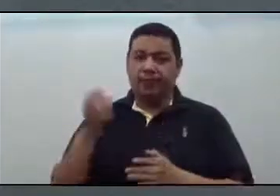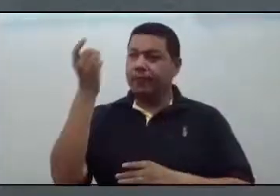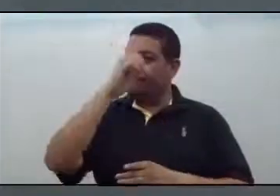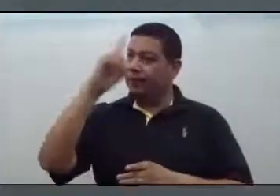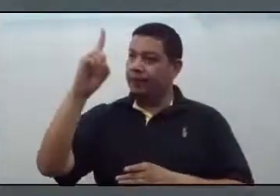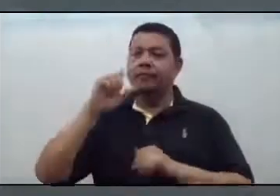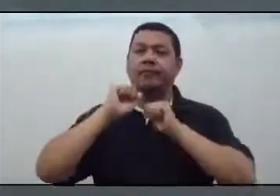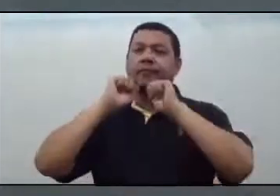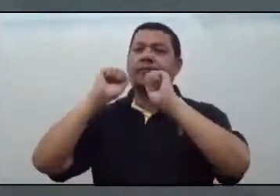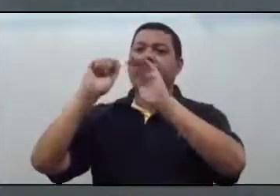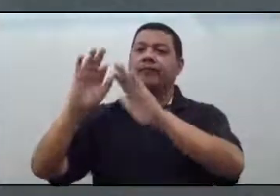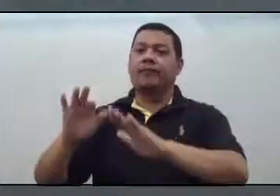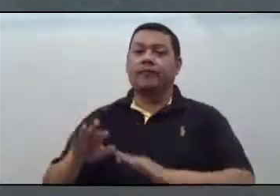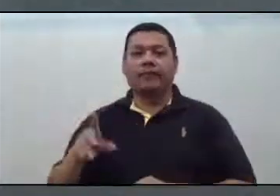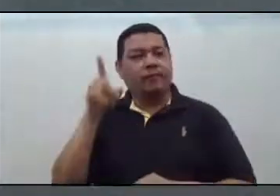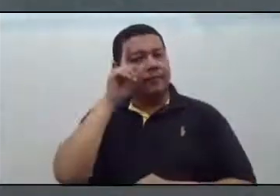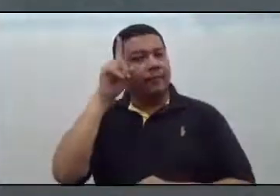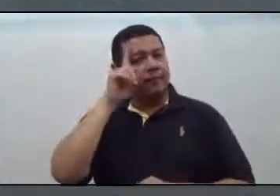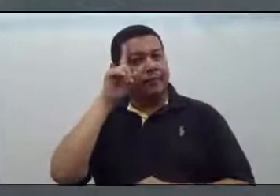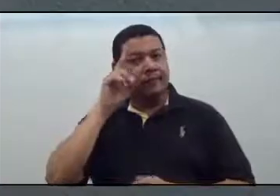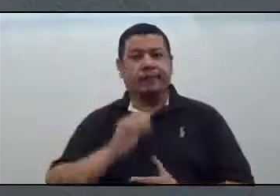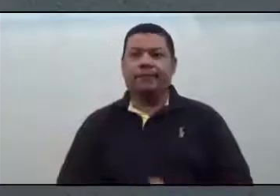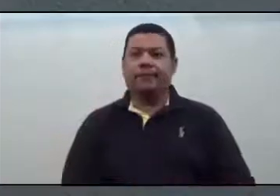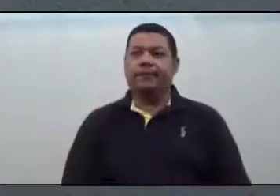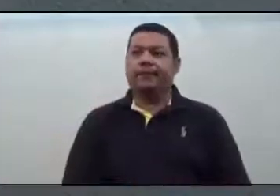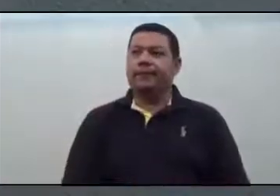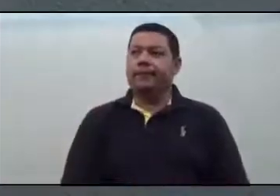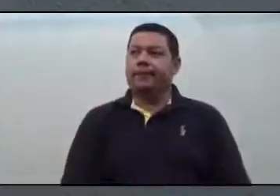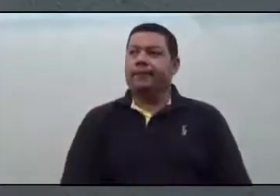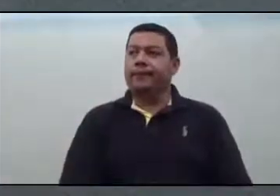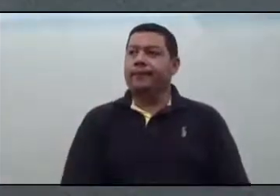o abençoe a cada dia.